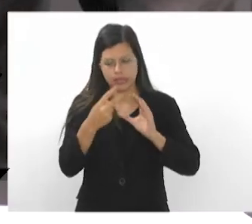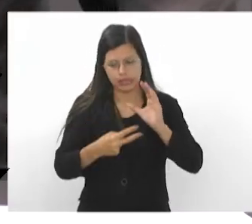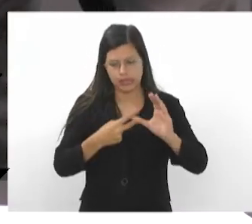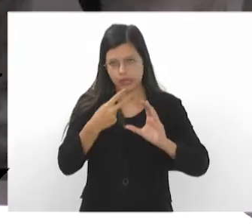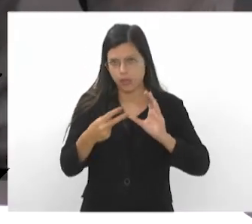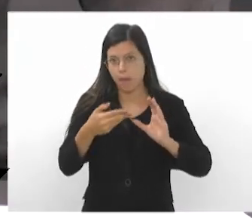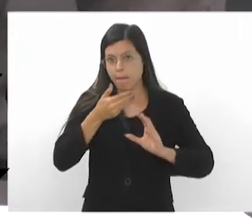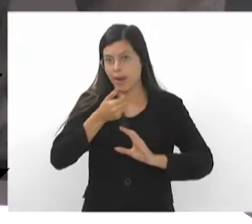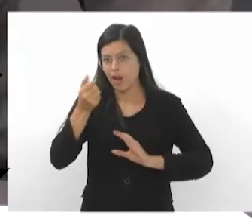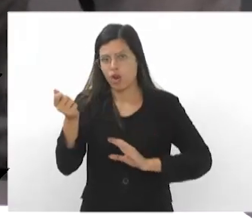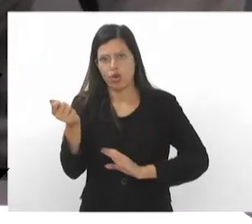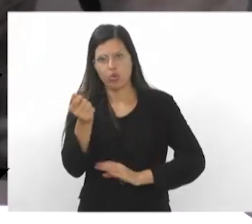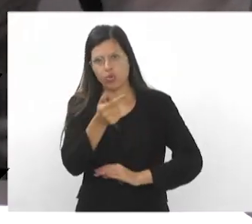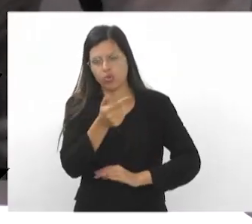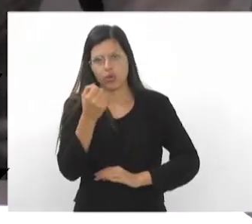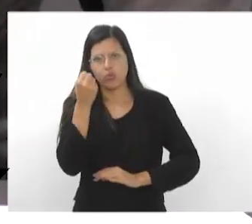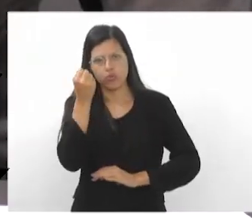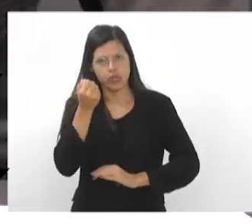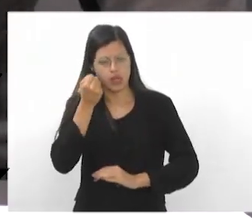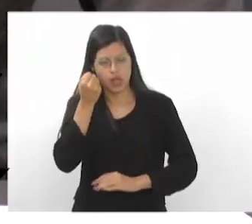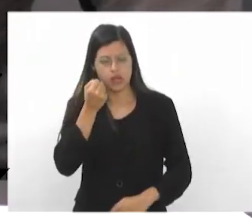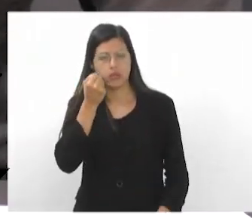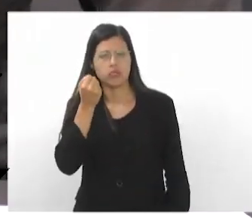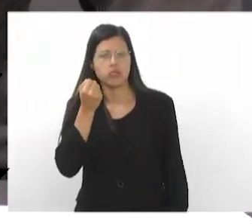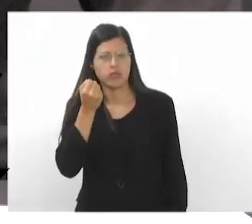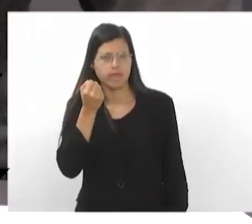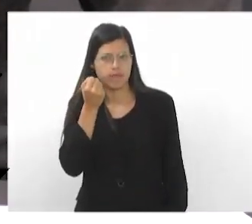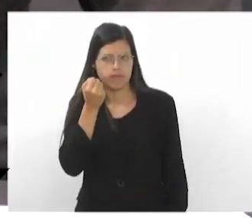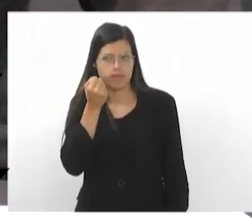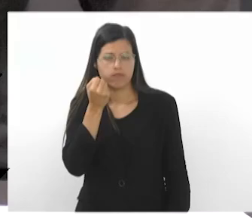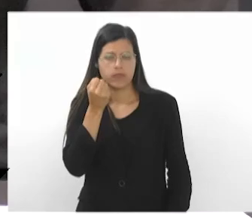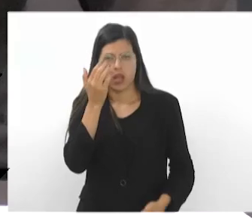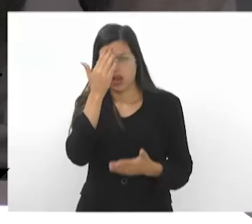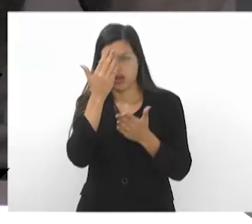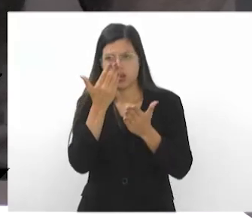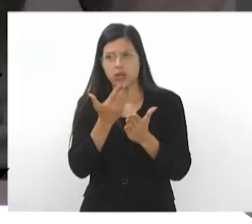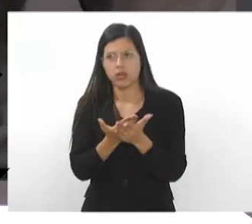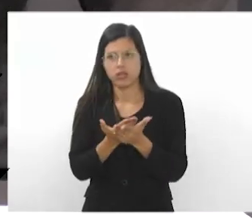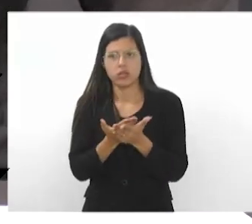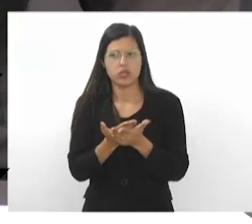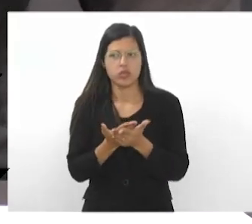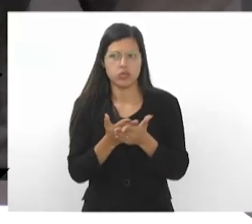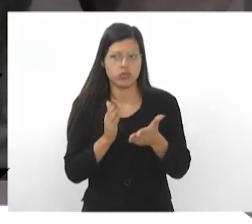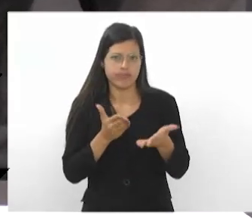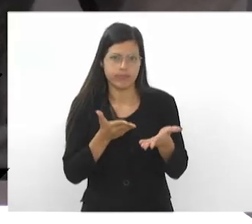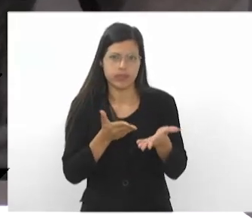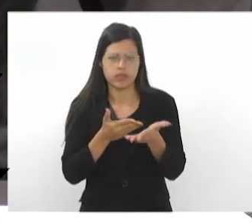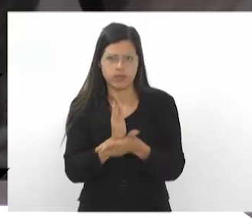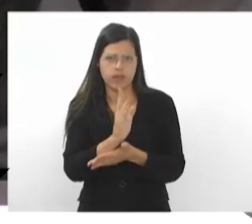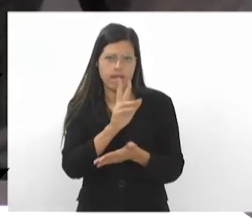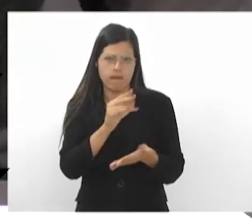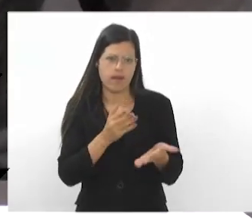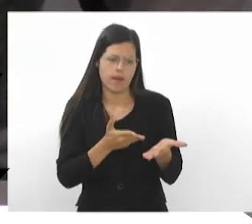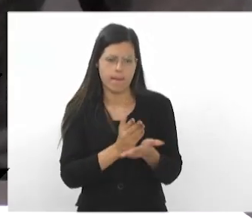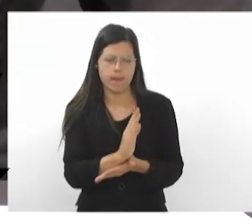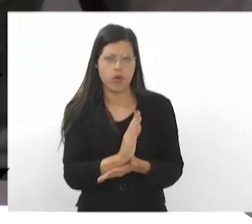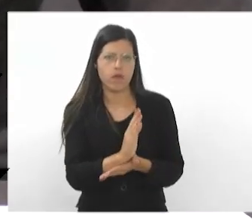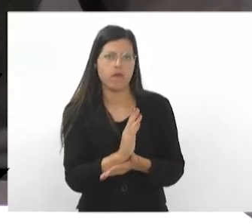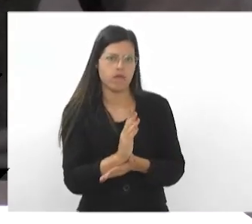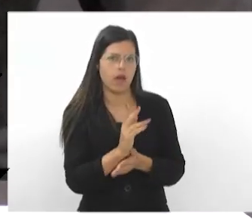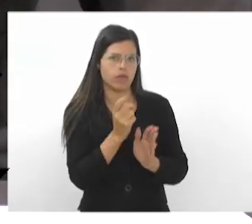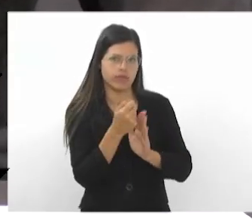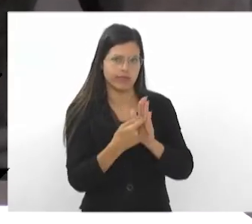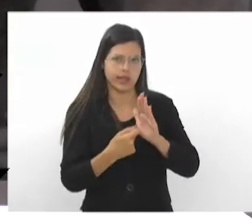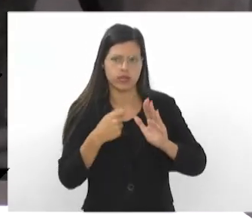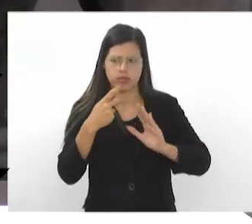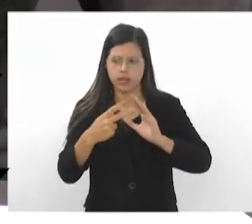é melhor, houve avanços, eu acho que será aprovada a versão que saiu da Câmara. Eu confesso